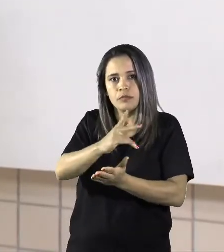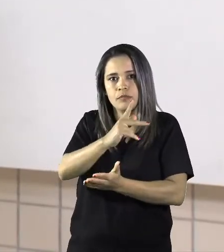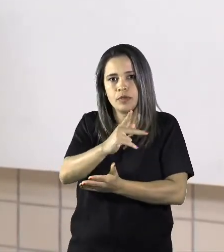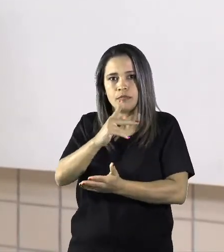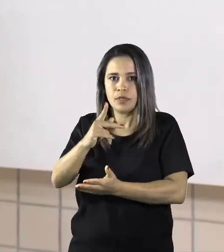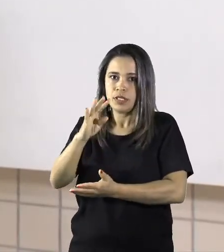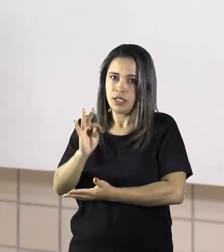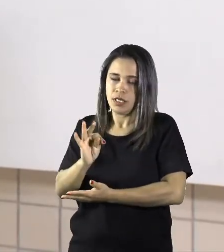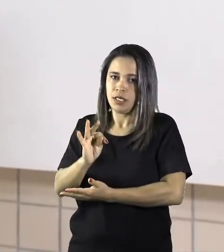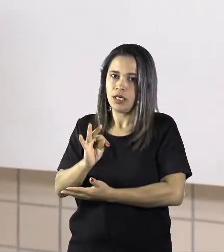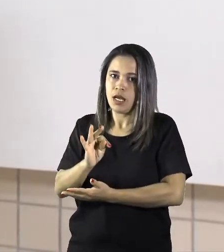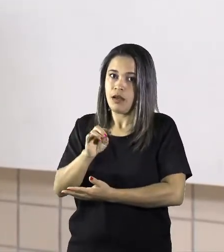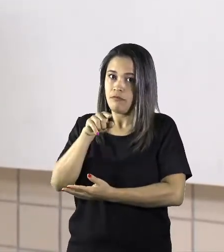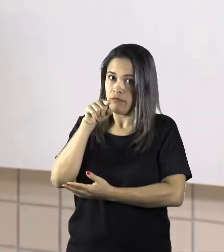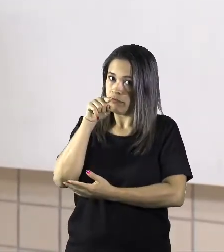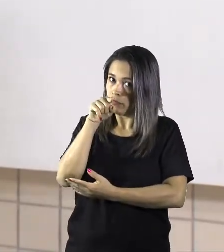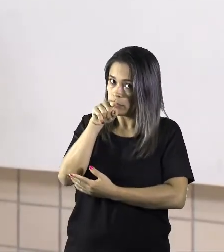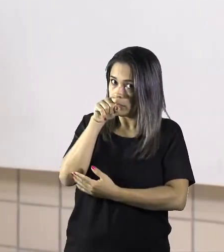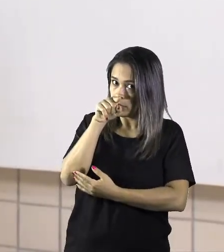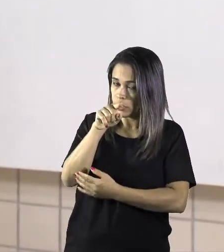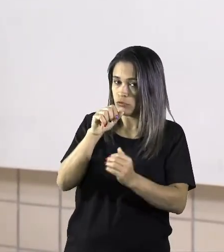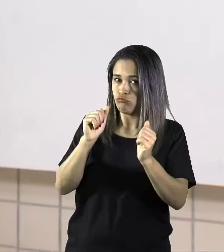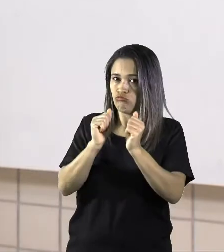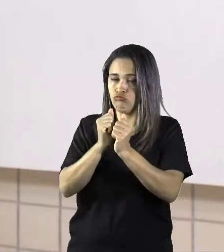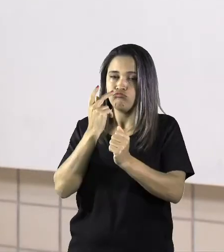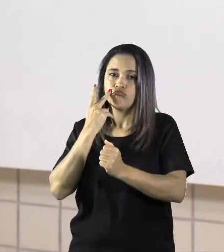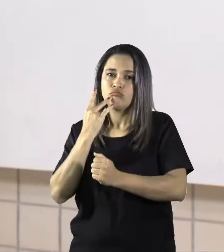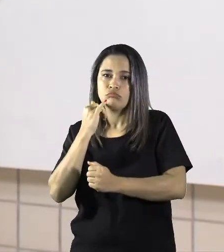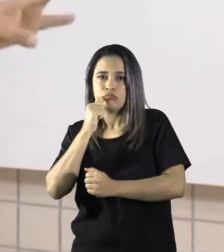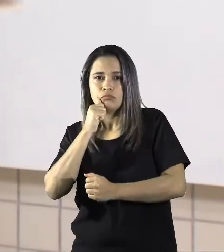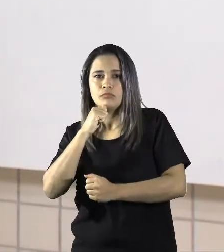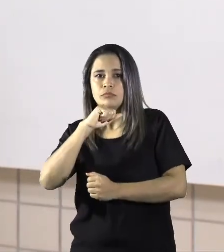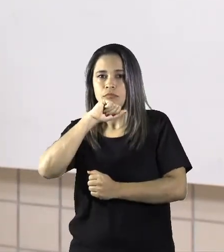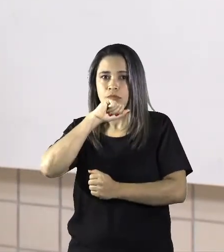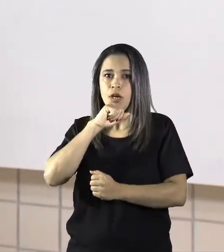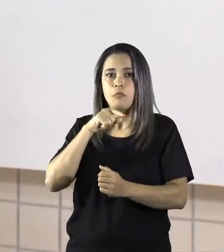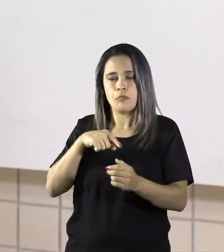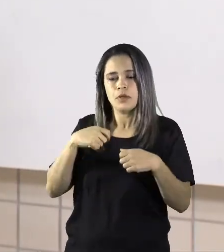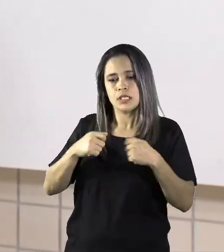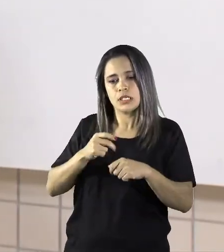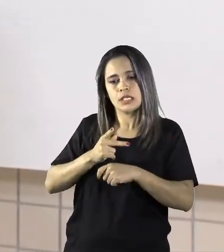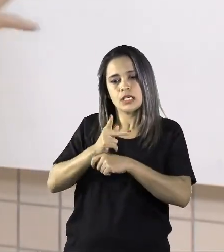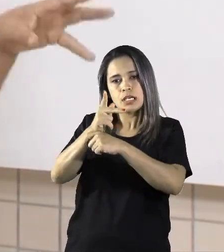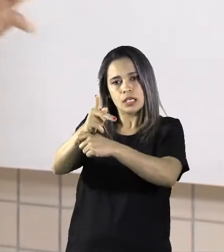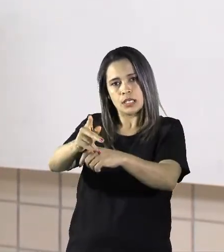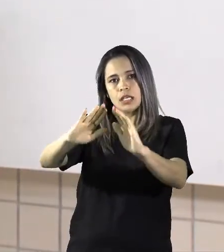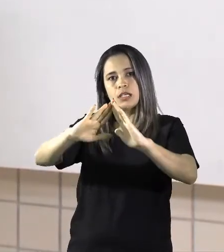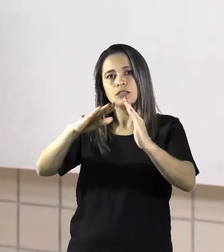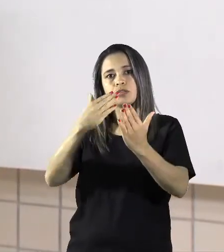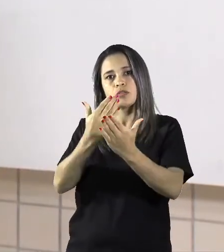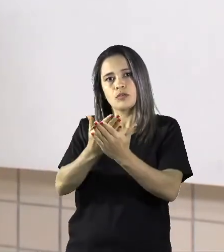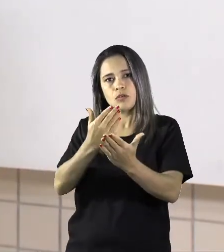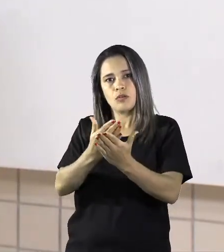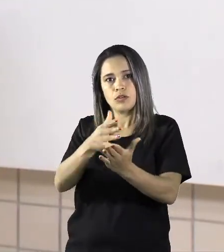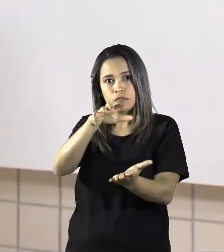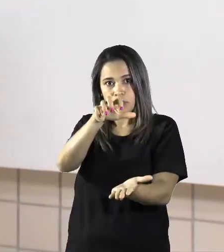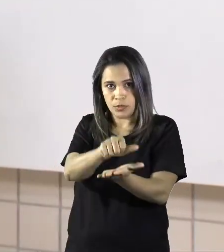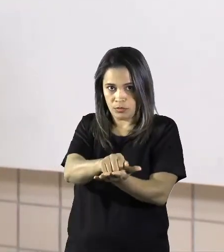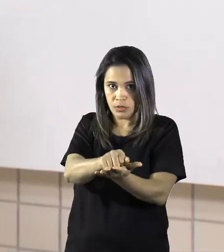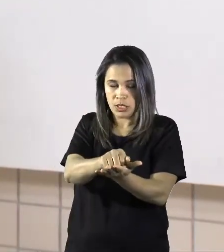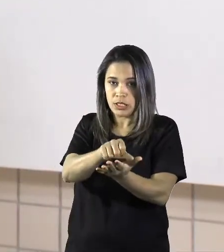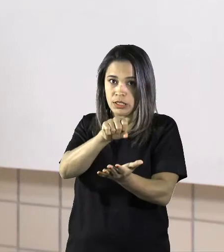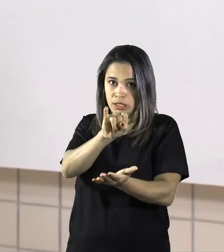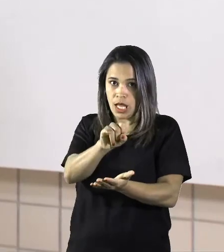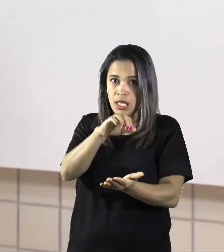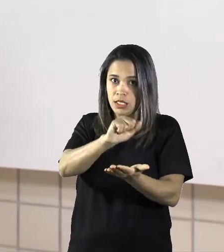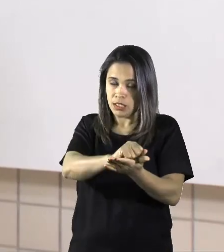entregando na escola. Aí você, junto com seu papai e sua mamãe, vão ter que verificar lá na sua escola, onde você é matriculado, se essas